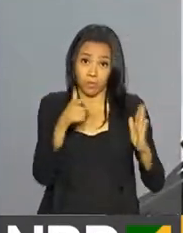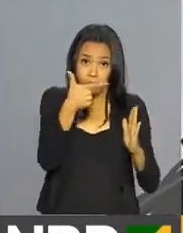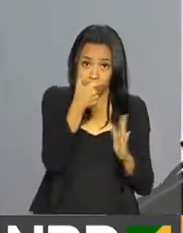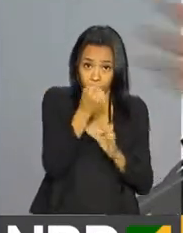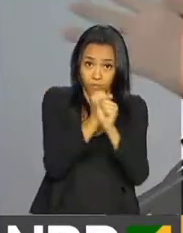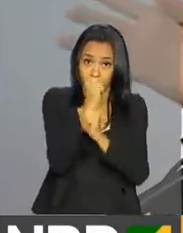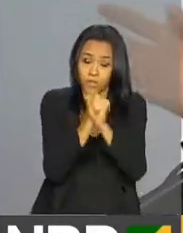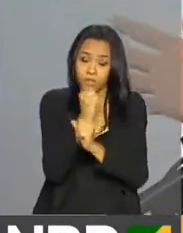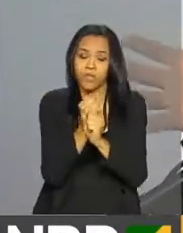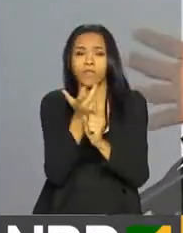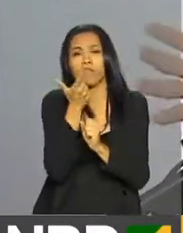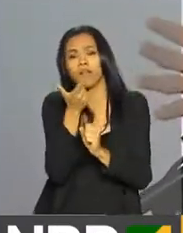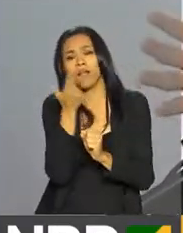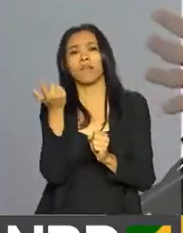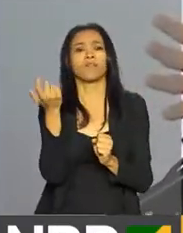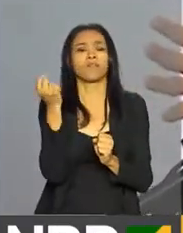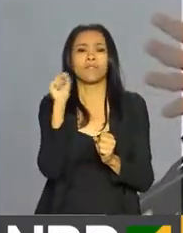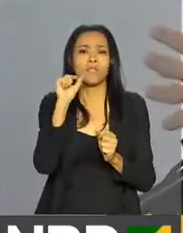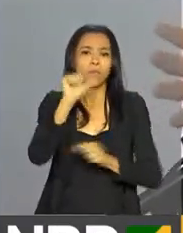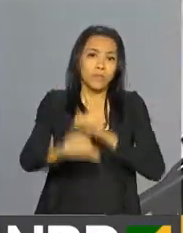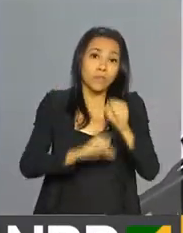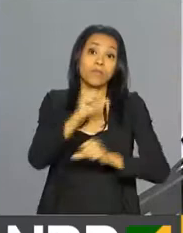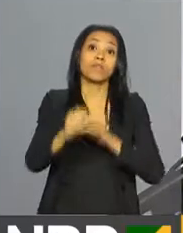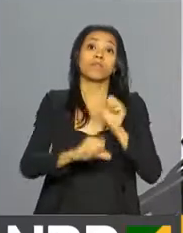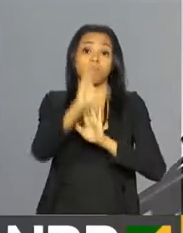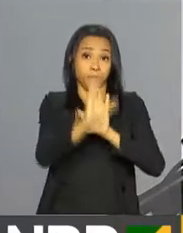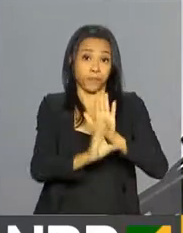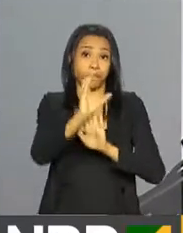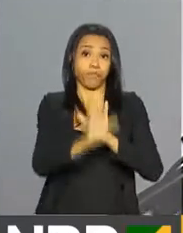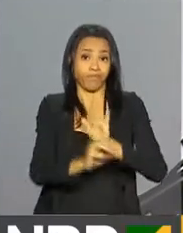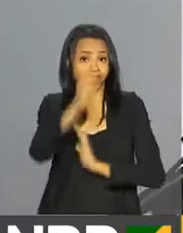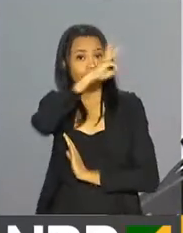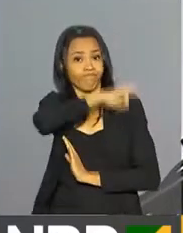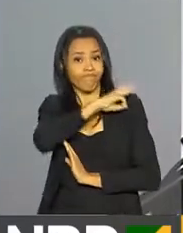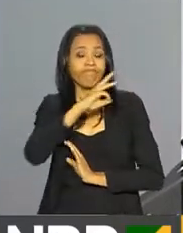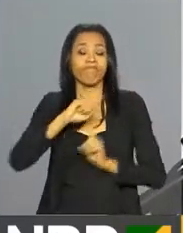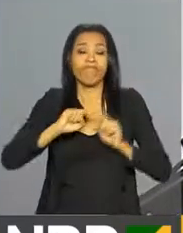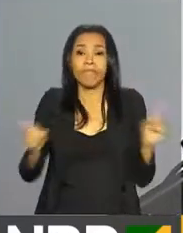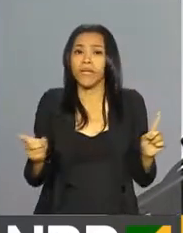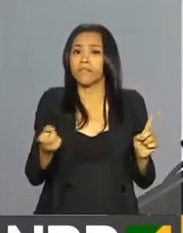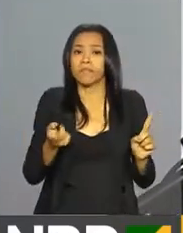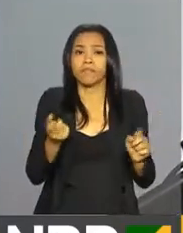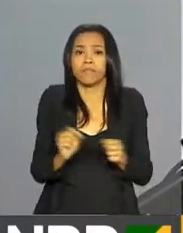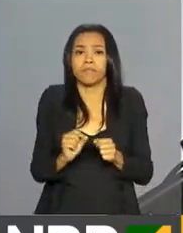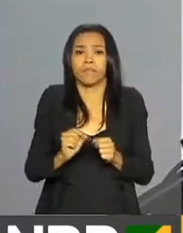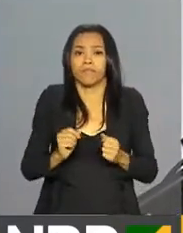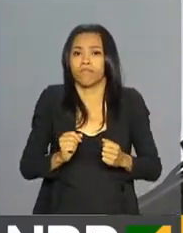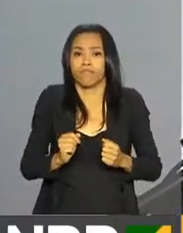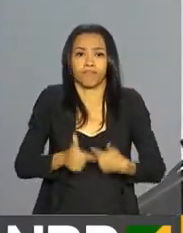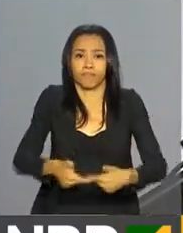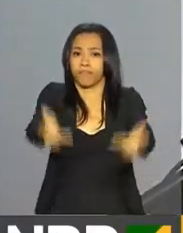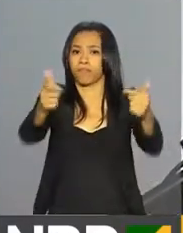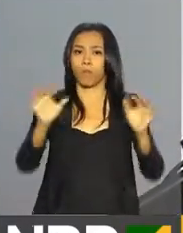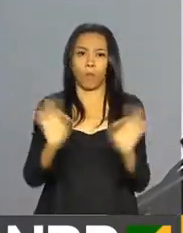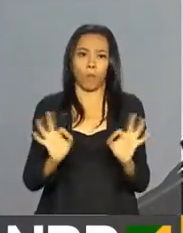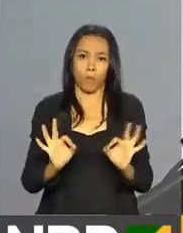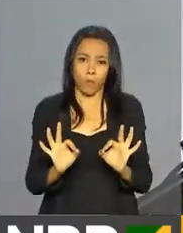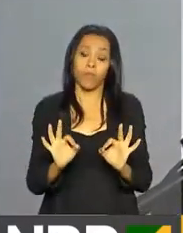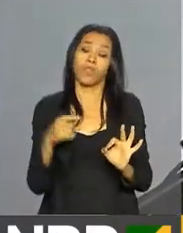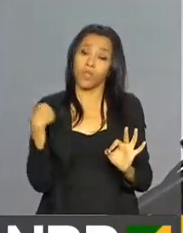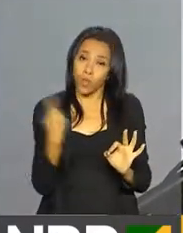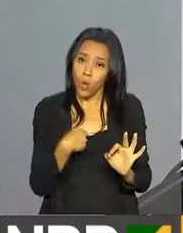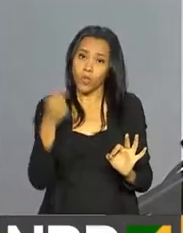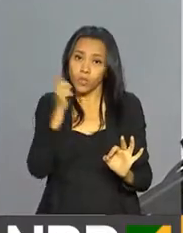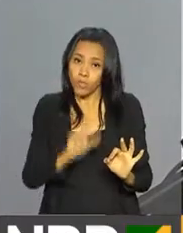falava se na reforma do ensino médio mas não se a levar adiante e nós conseguimos levá la adiante